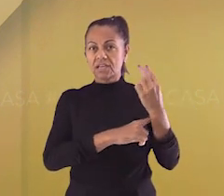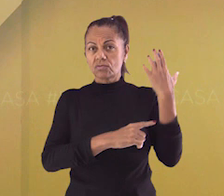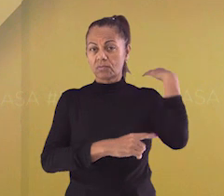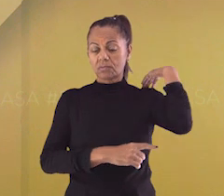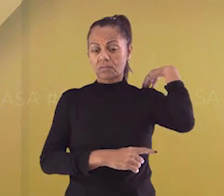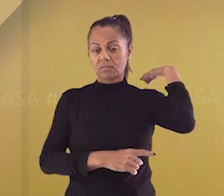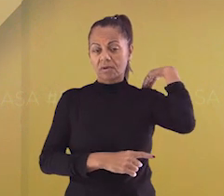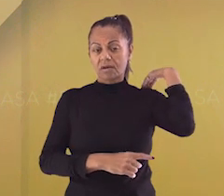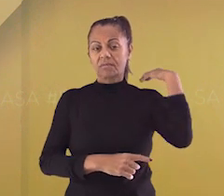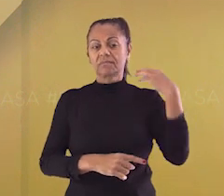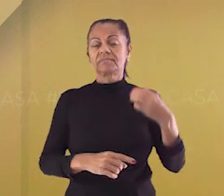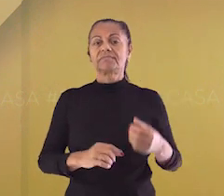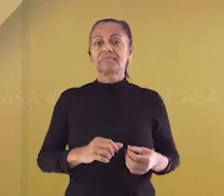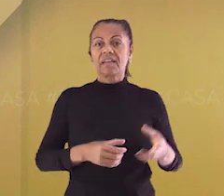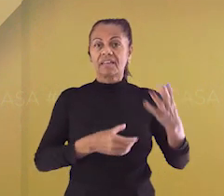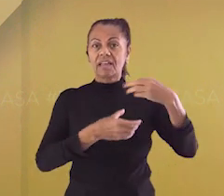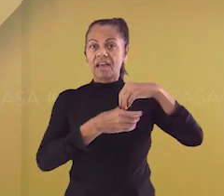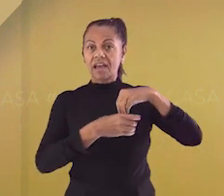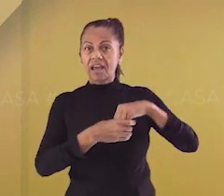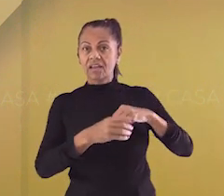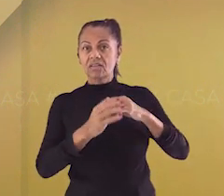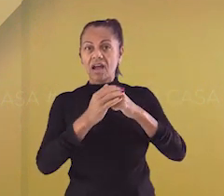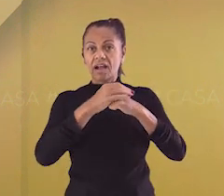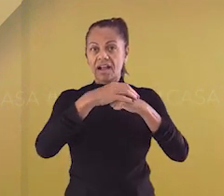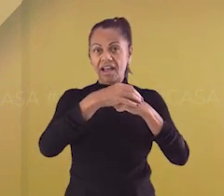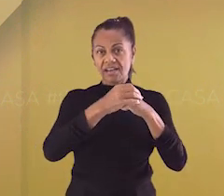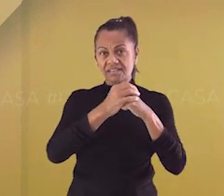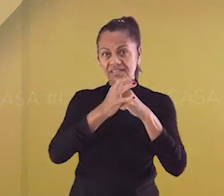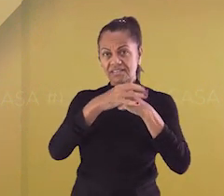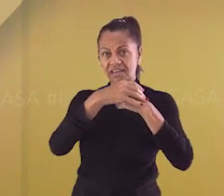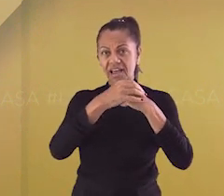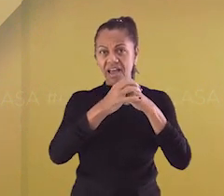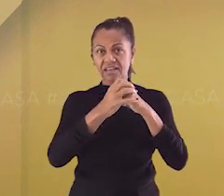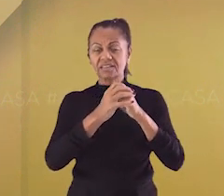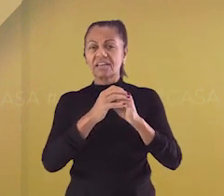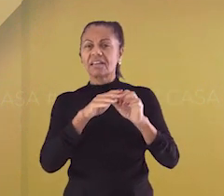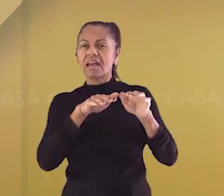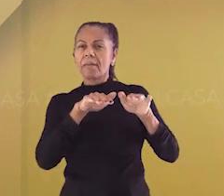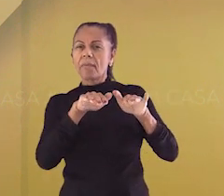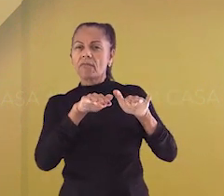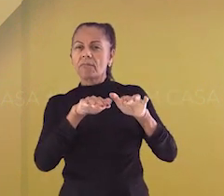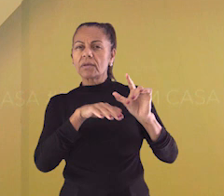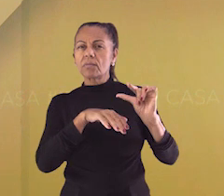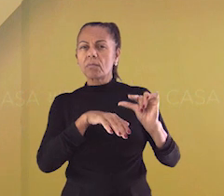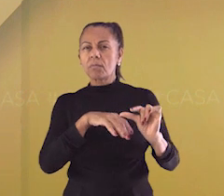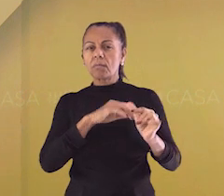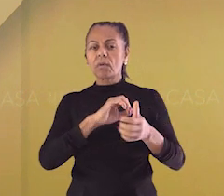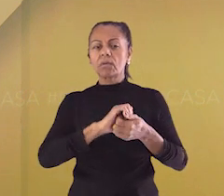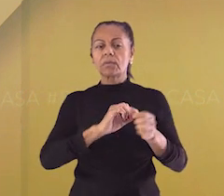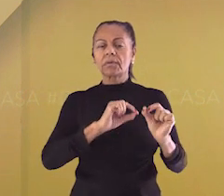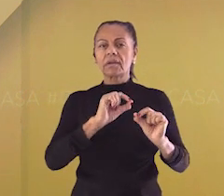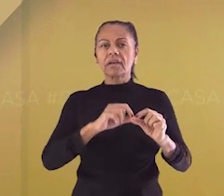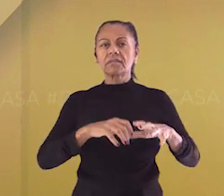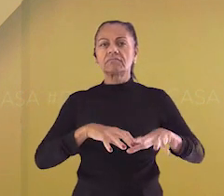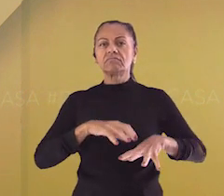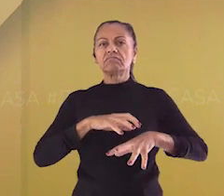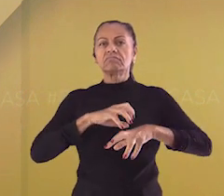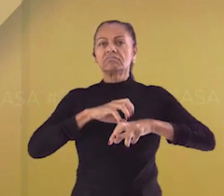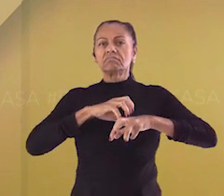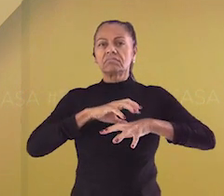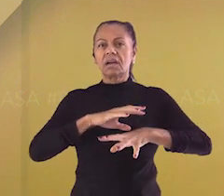externo, ligado a elas pela cartilagem. Ela tem um pequeno movimento que ocorre devido